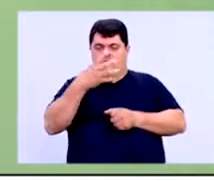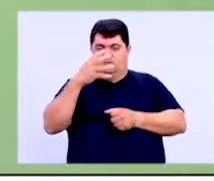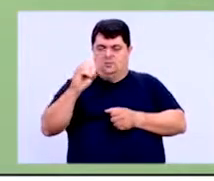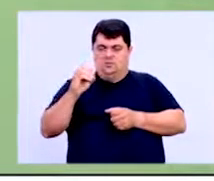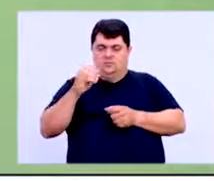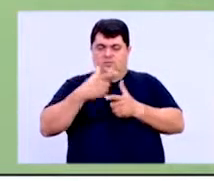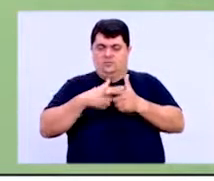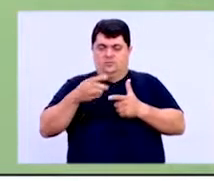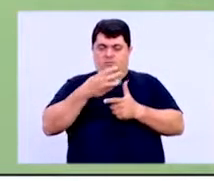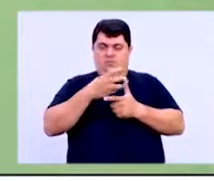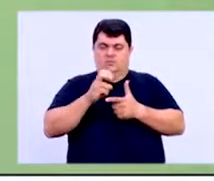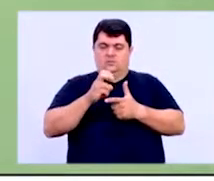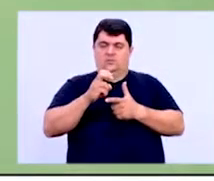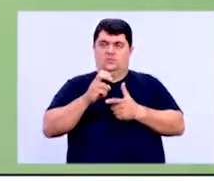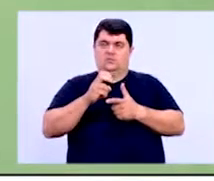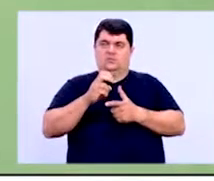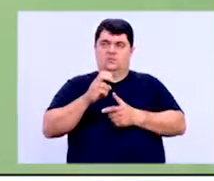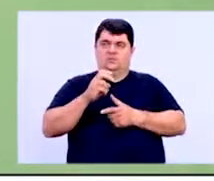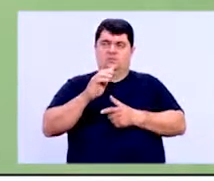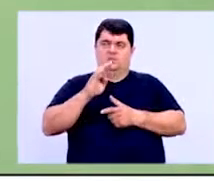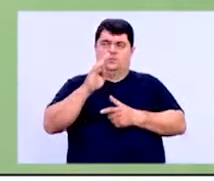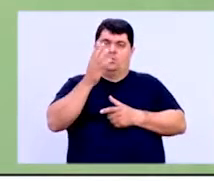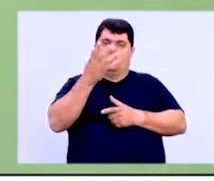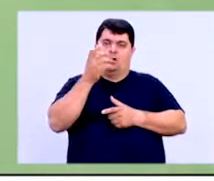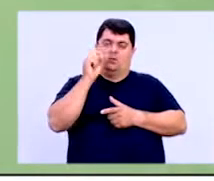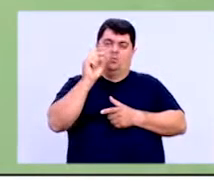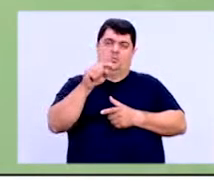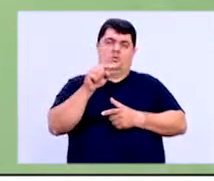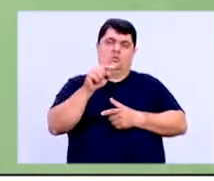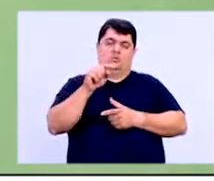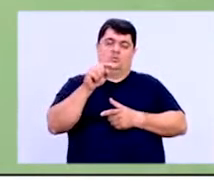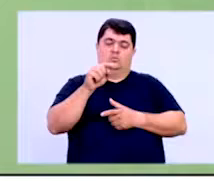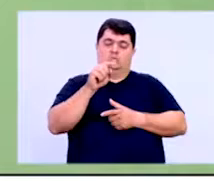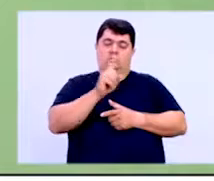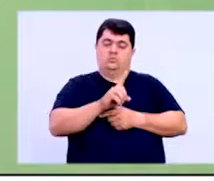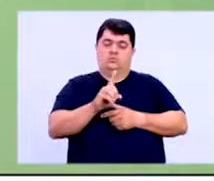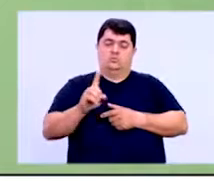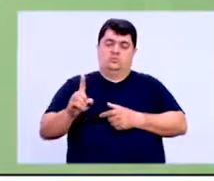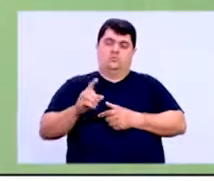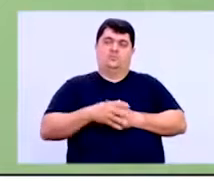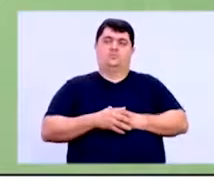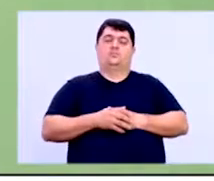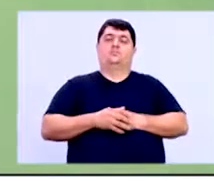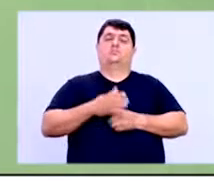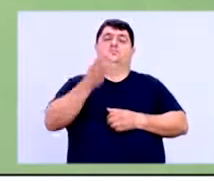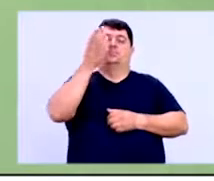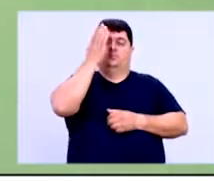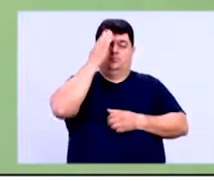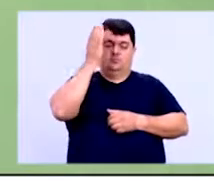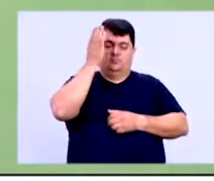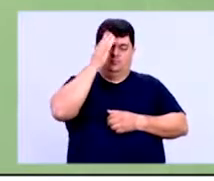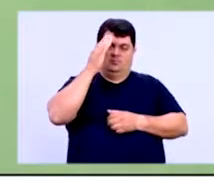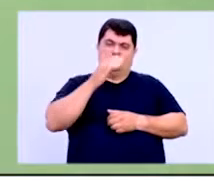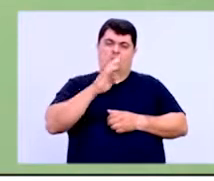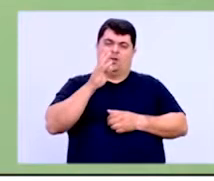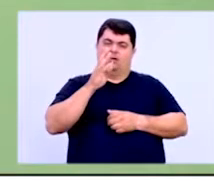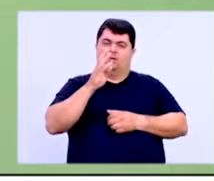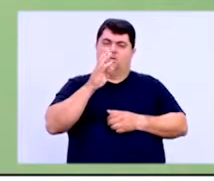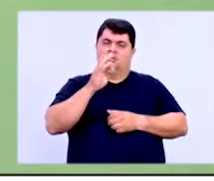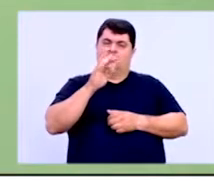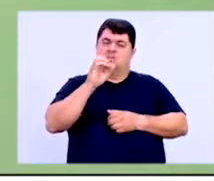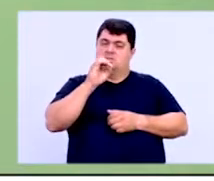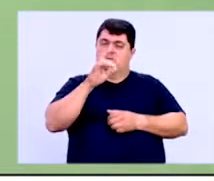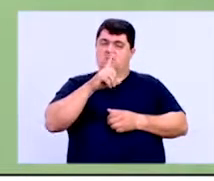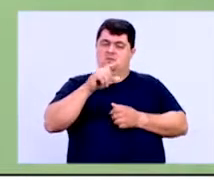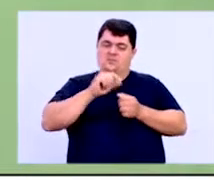por 35, eu chego o quê? 4.000 unidades. 4.000 unidades. Vamos lembrar aqui,